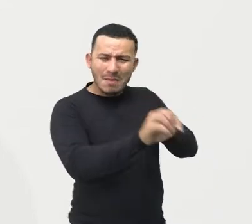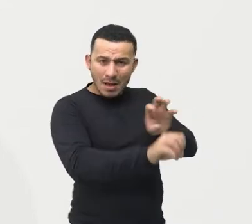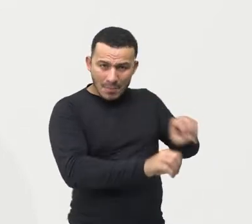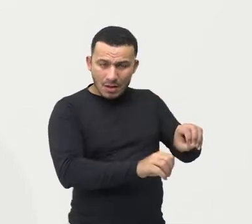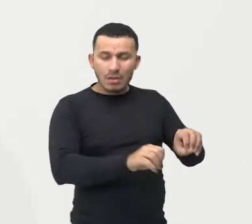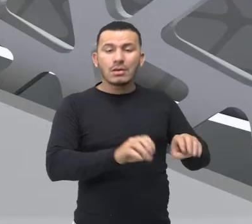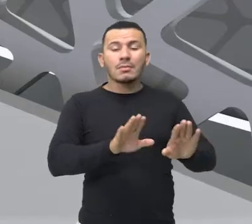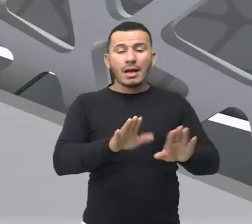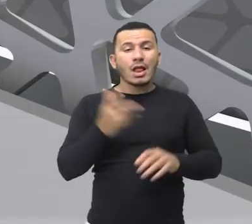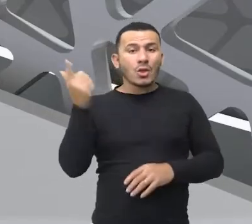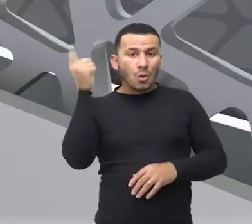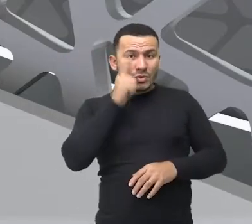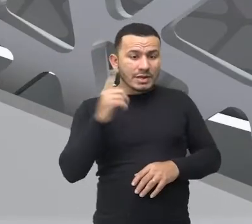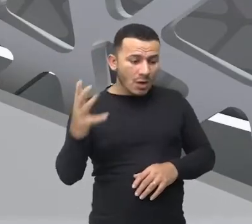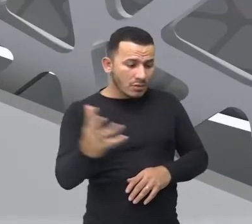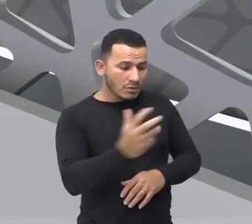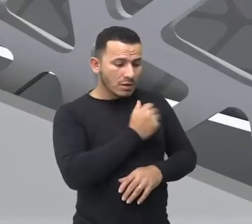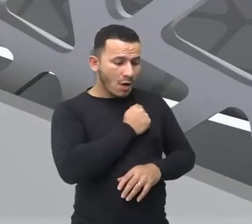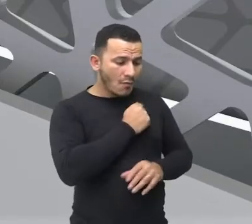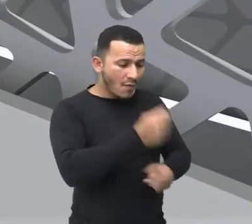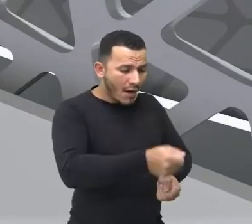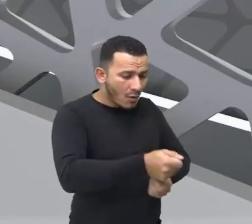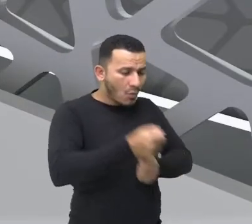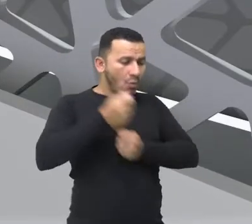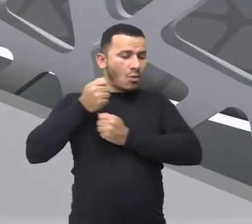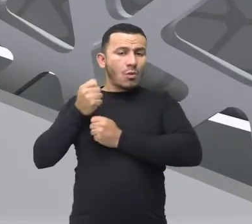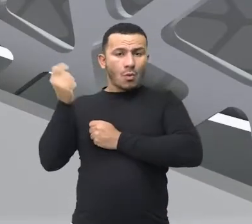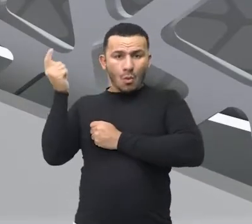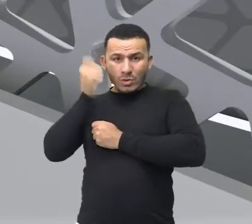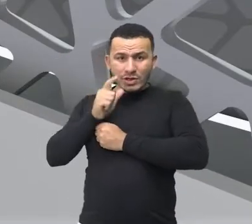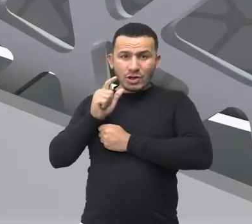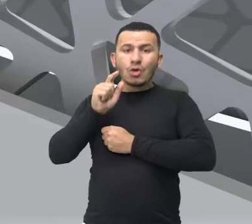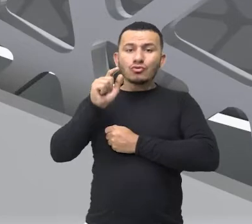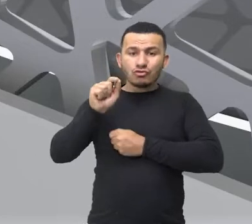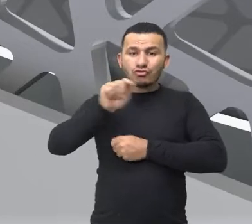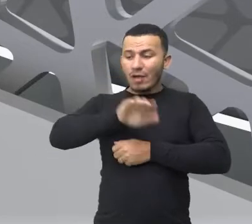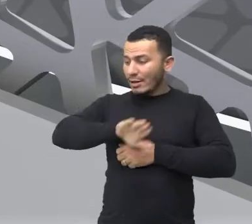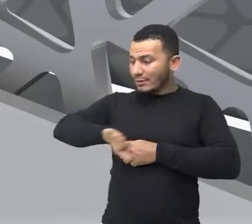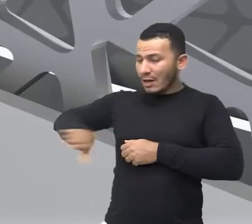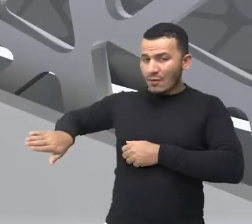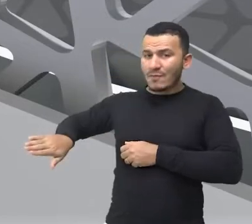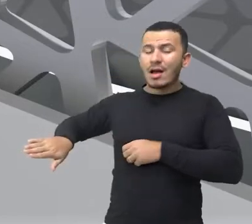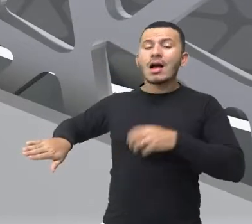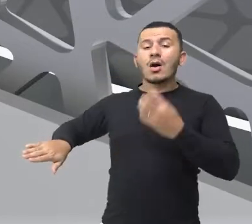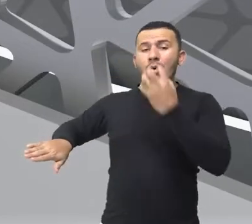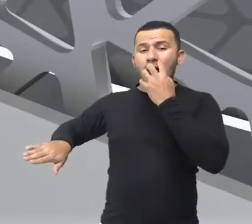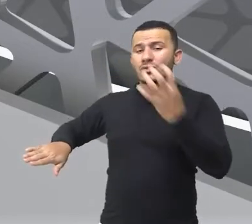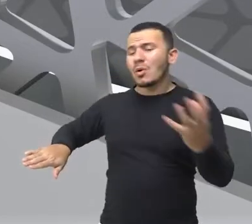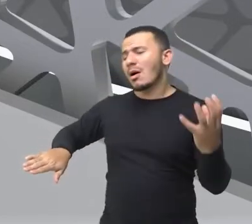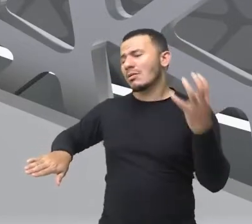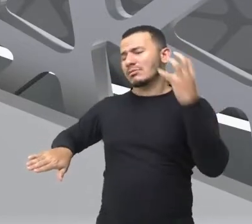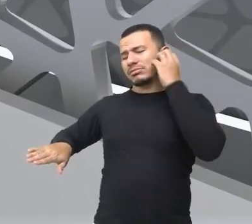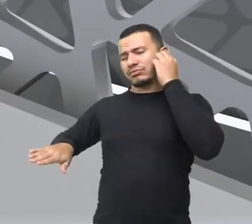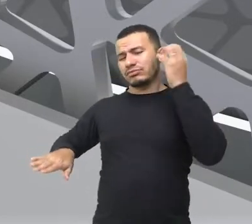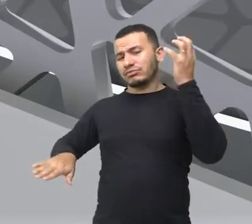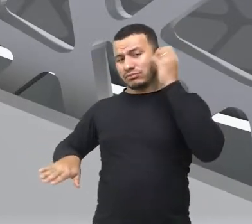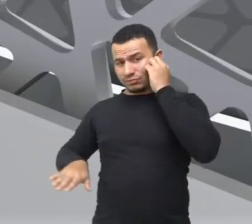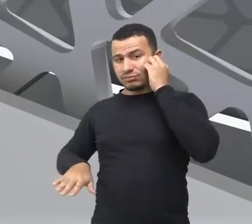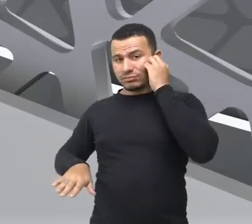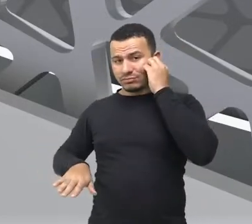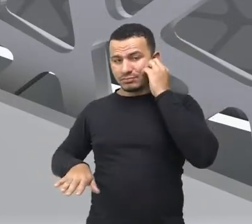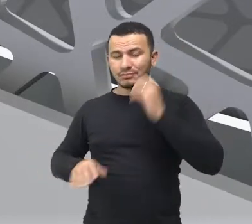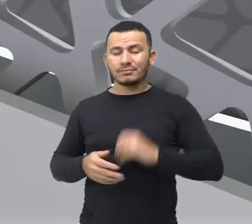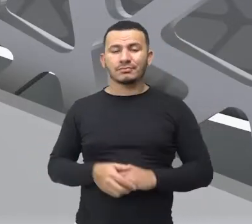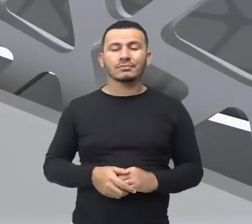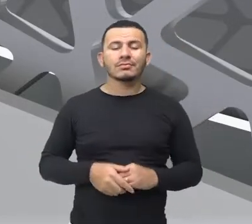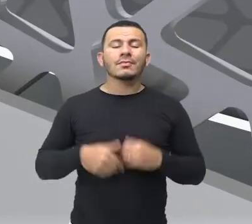retirar, percebam que teve uma consequência, né? Isso daí, o como aconteceu, nós já sabemos pela notícia.